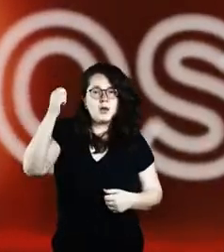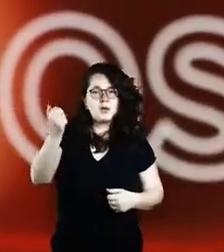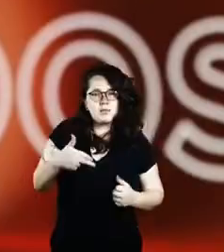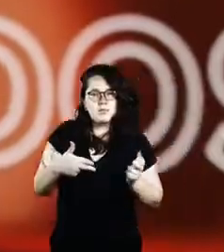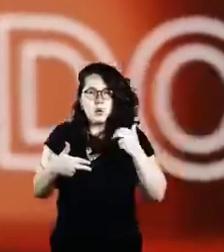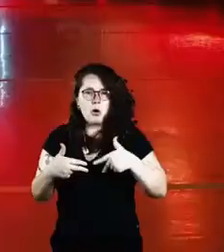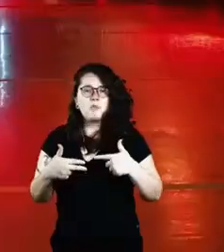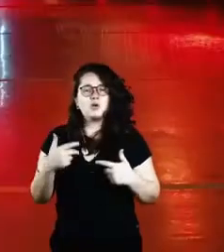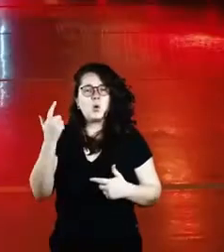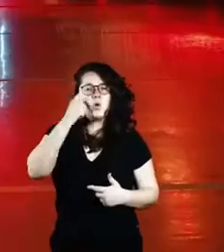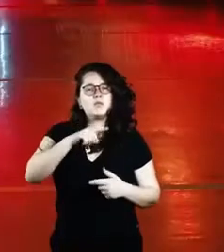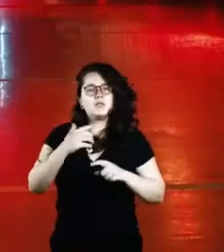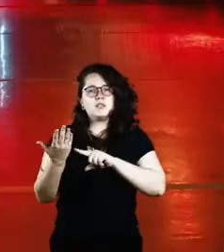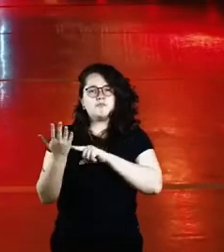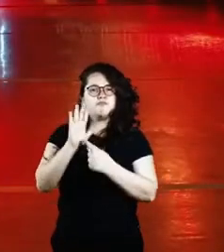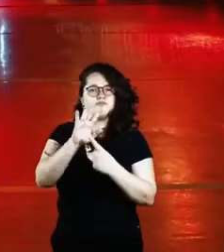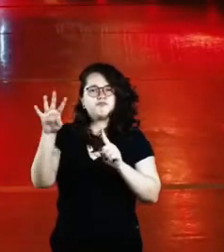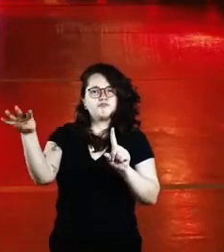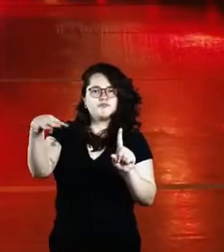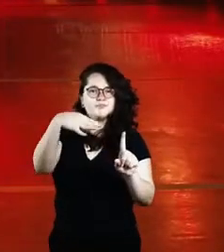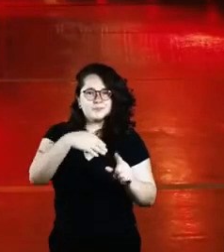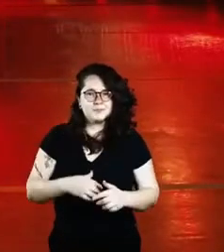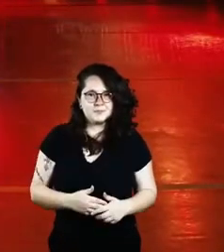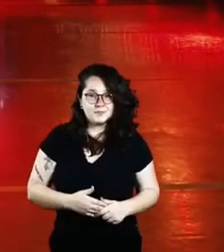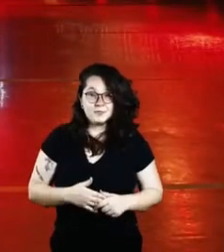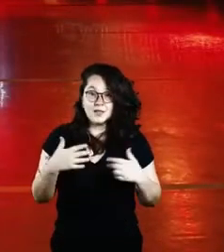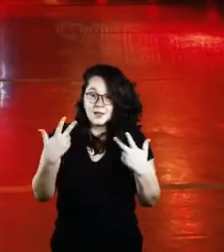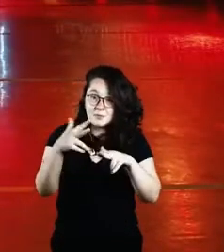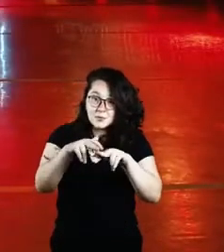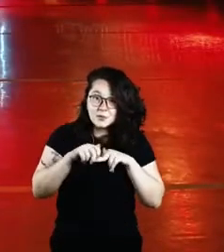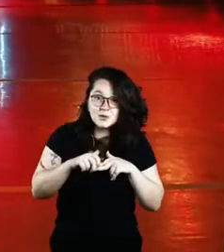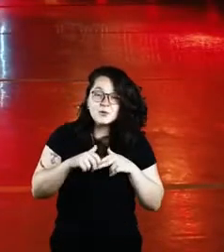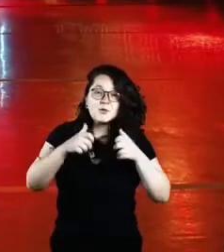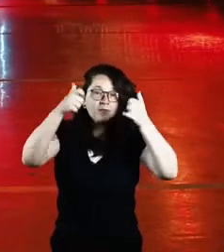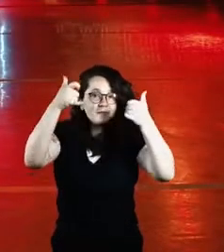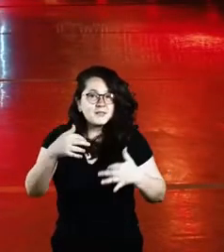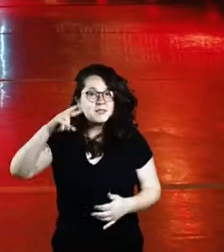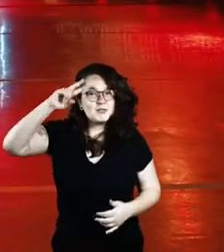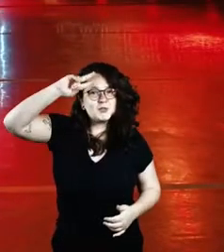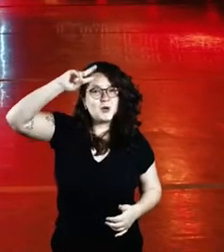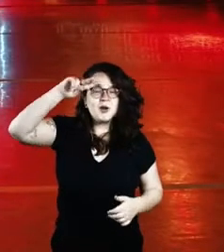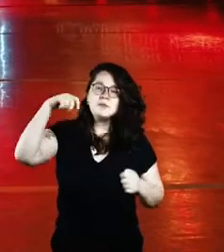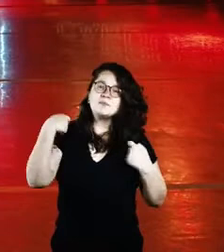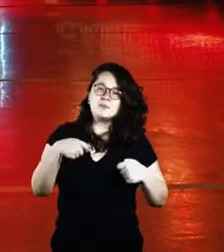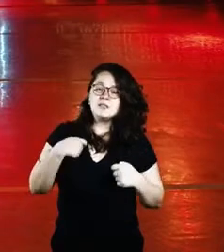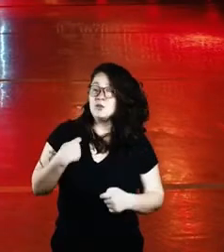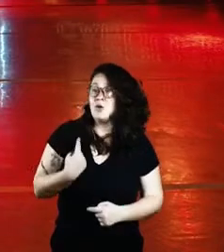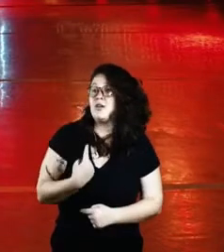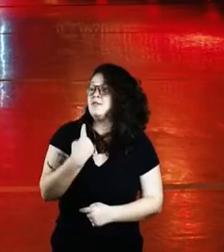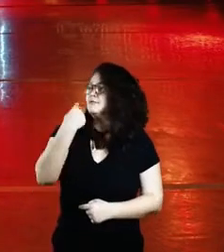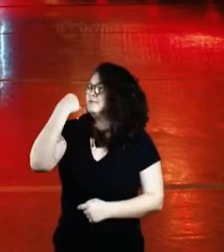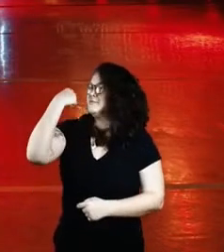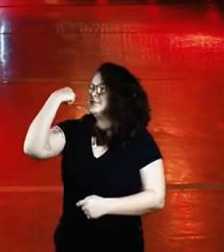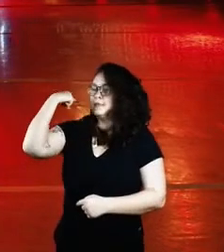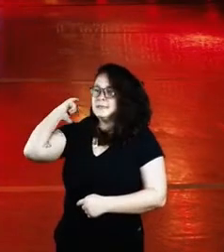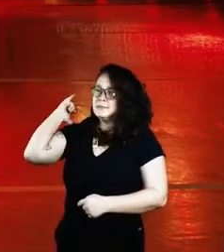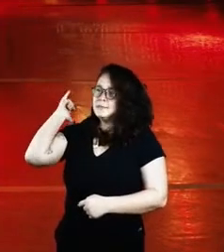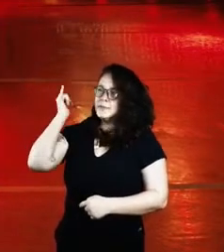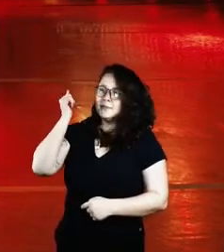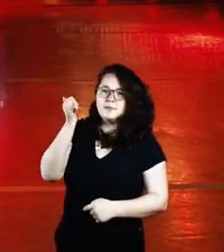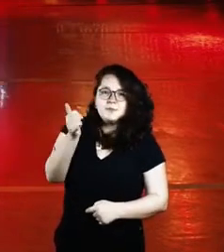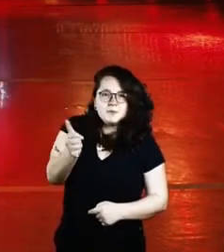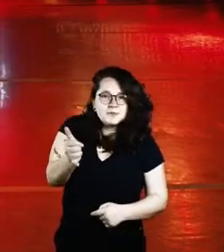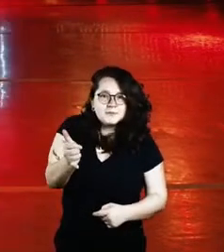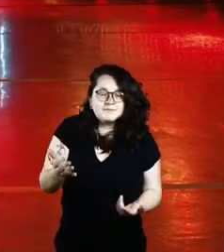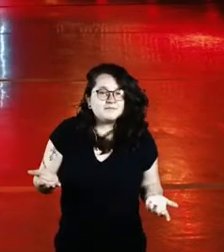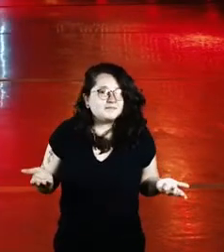Então, nada mais justo do que, quando se contar uma história, se conte a história do início. Não tenho como